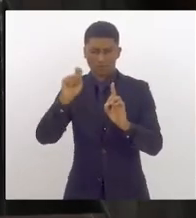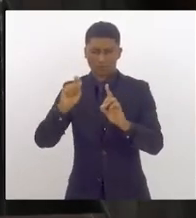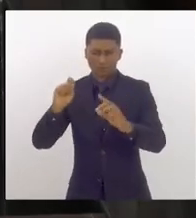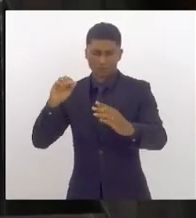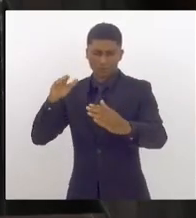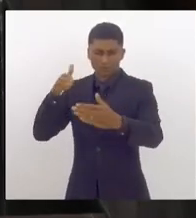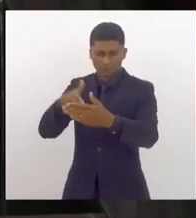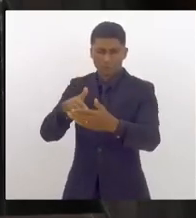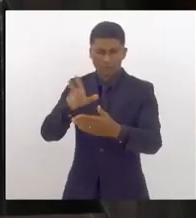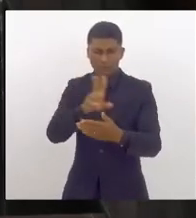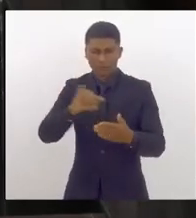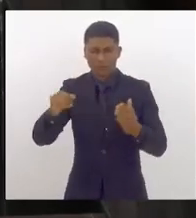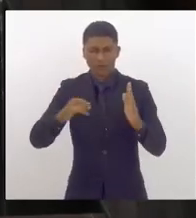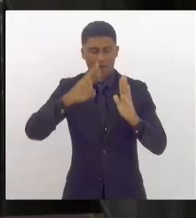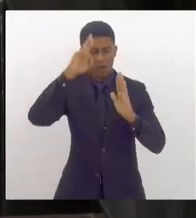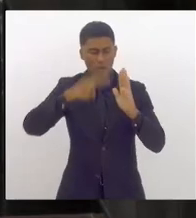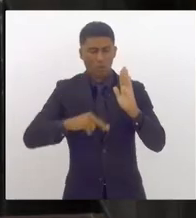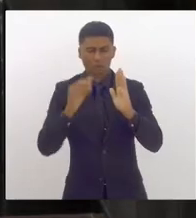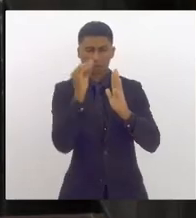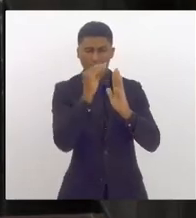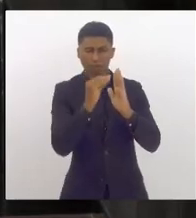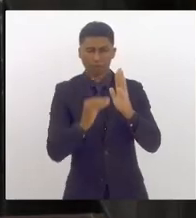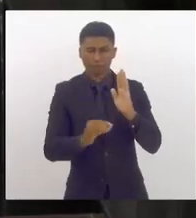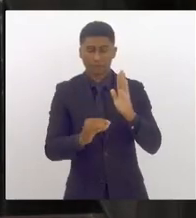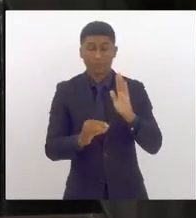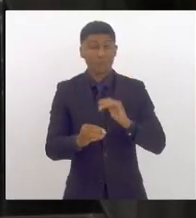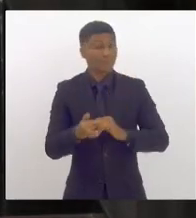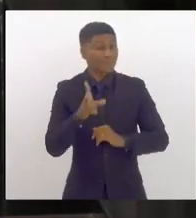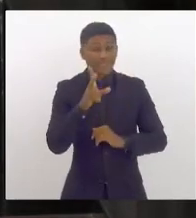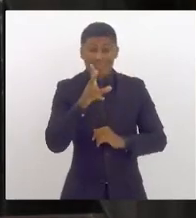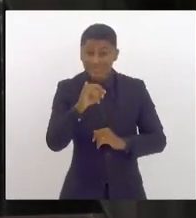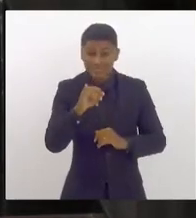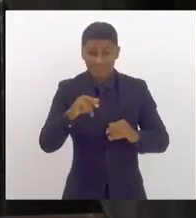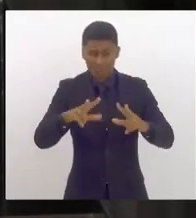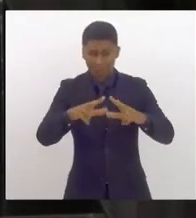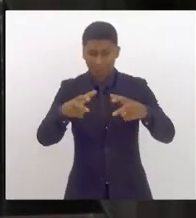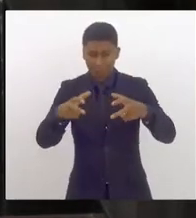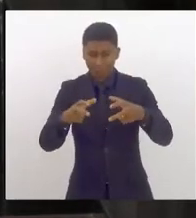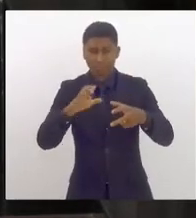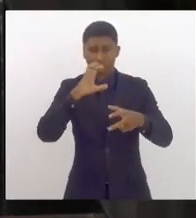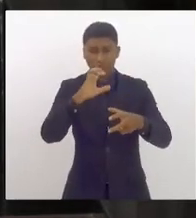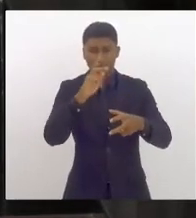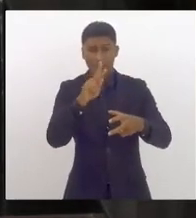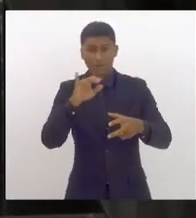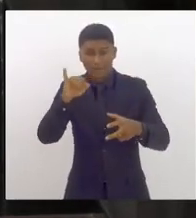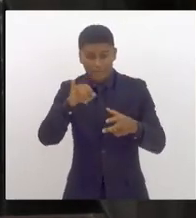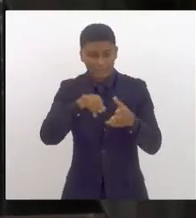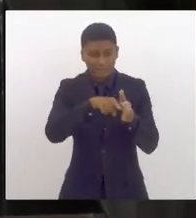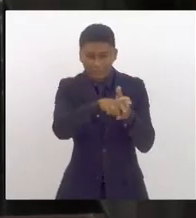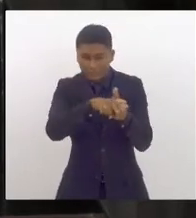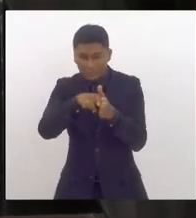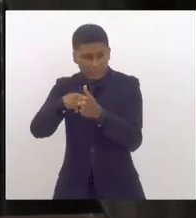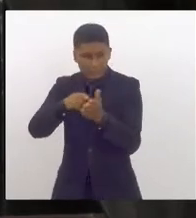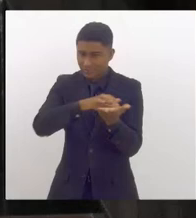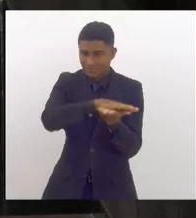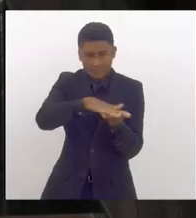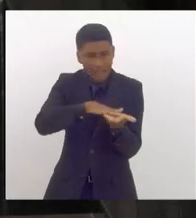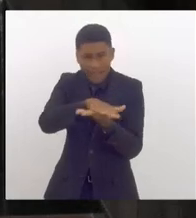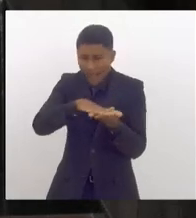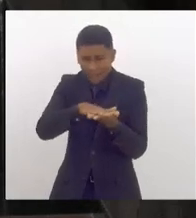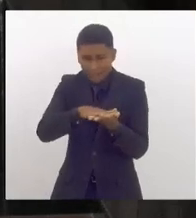esse não esta CPI Possivelmente senhora presente os três que vão para nossa Baixada